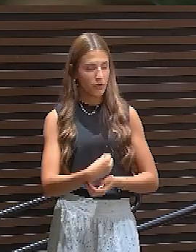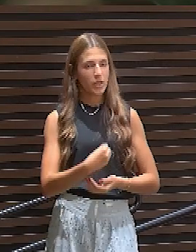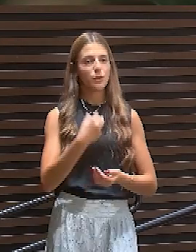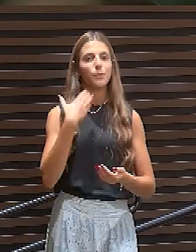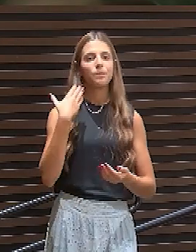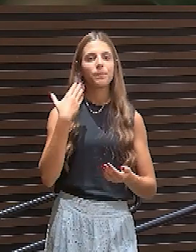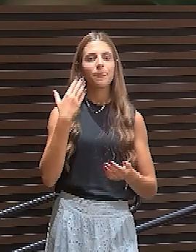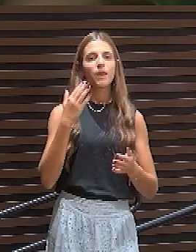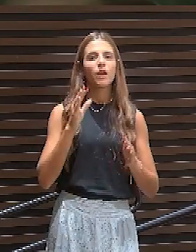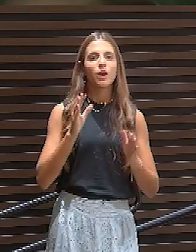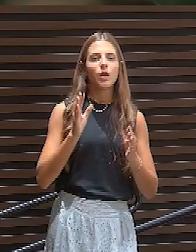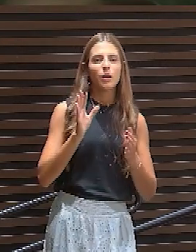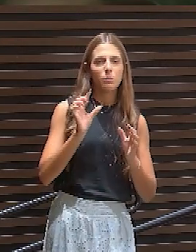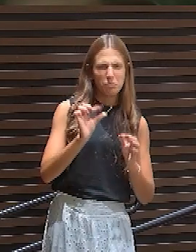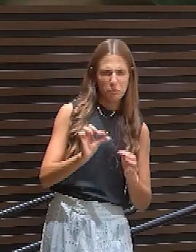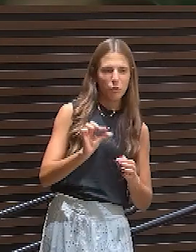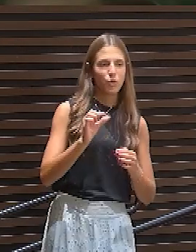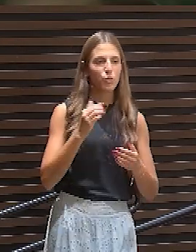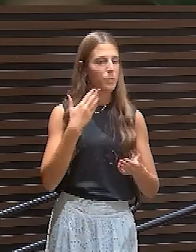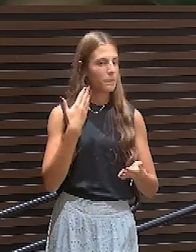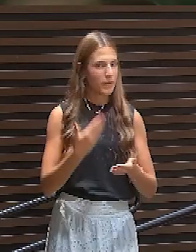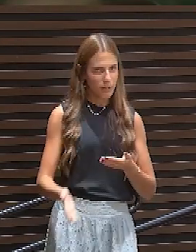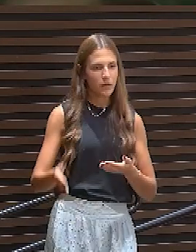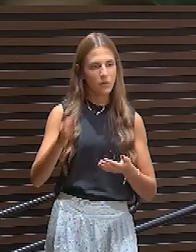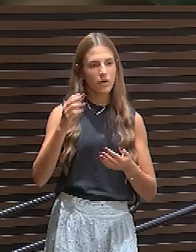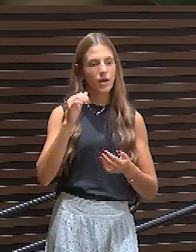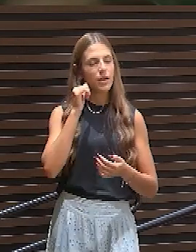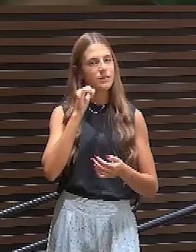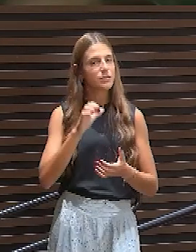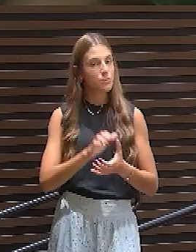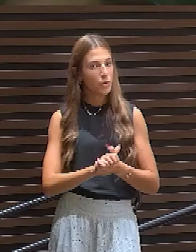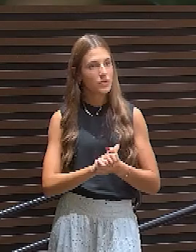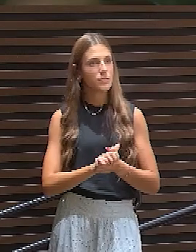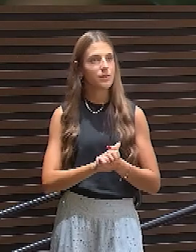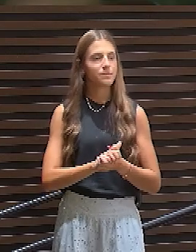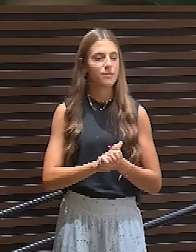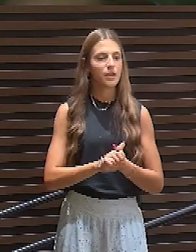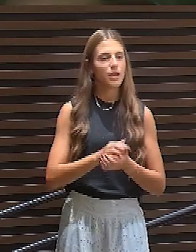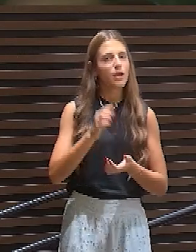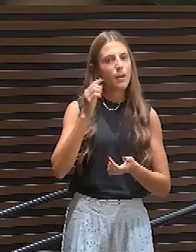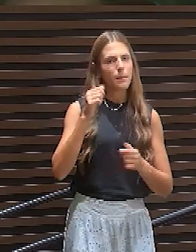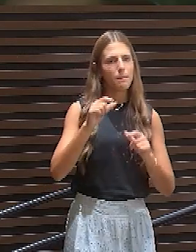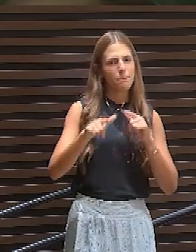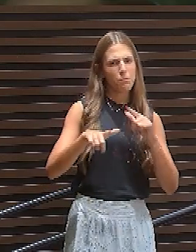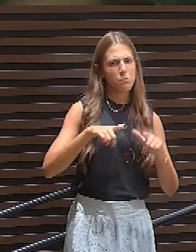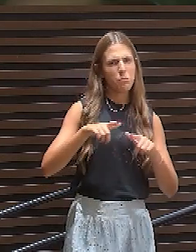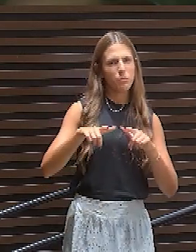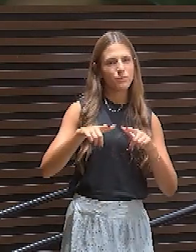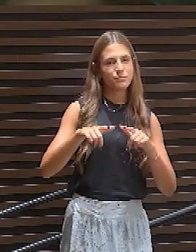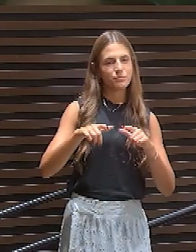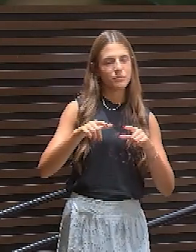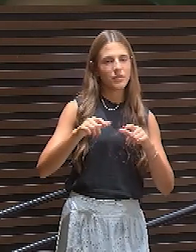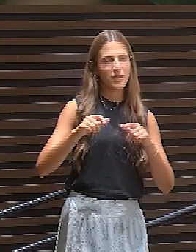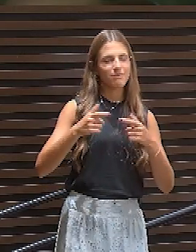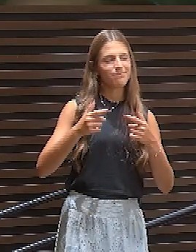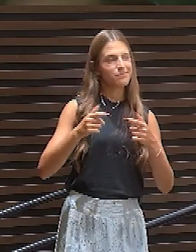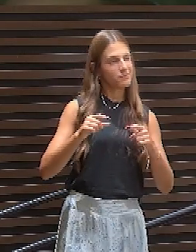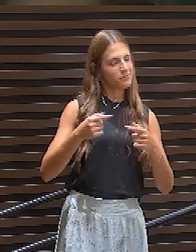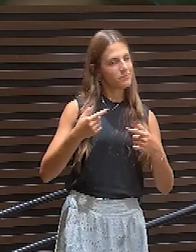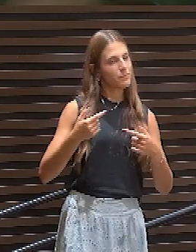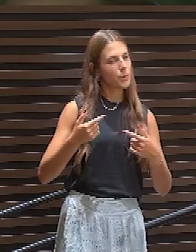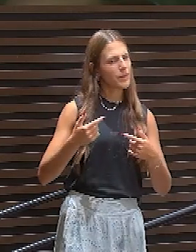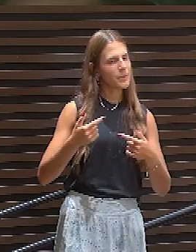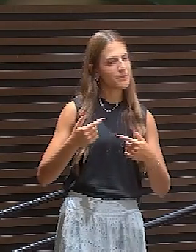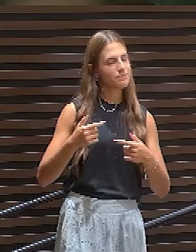Sua esposa sofreu um colapso mental devido às dificuldades na Índia, mas ele continuava.